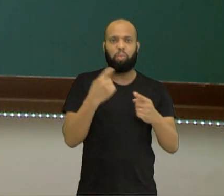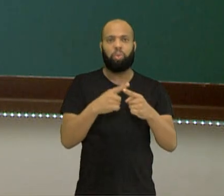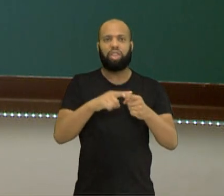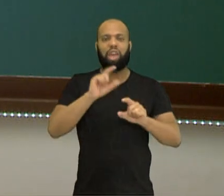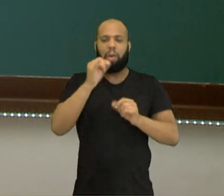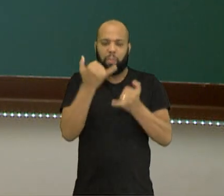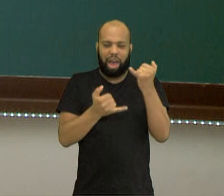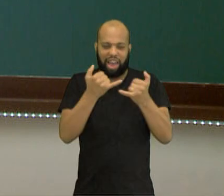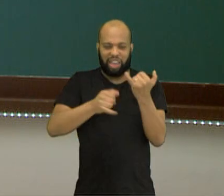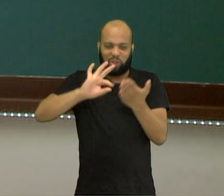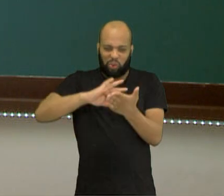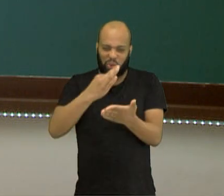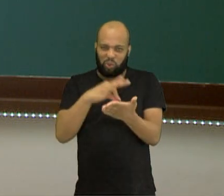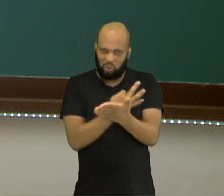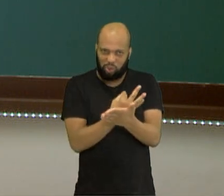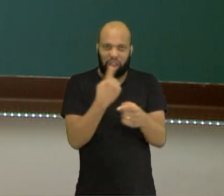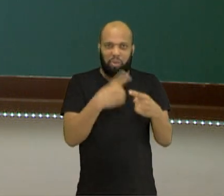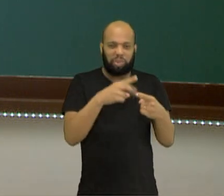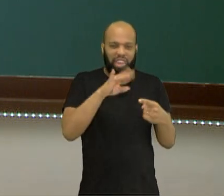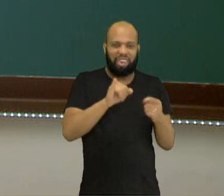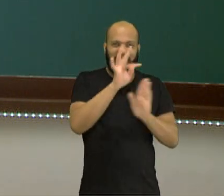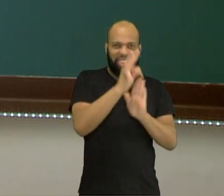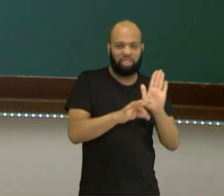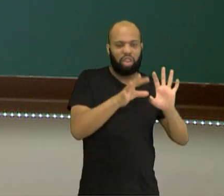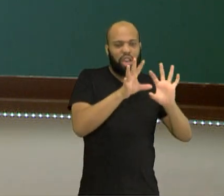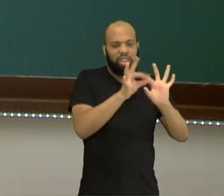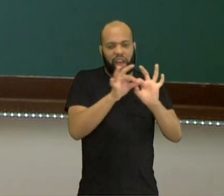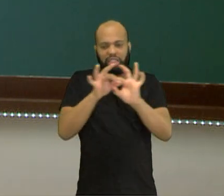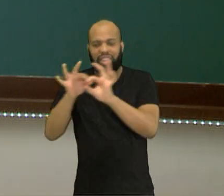desse texto. Vamos ver aqui algumas retomadas?